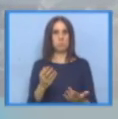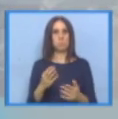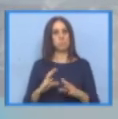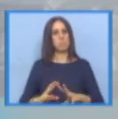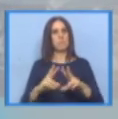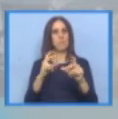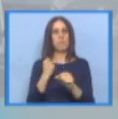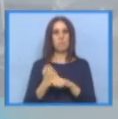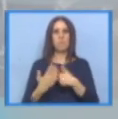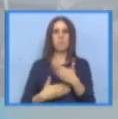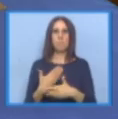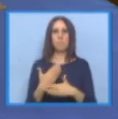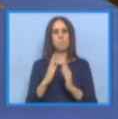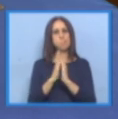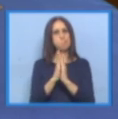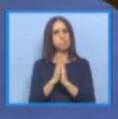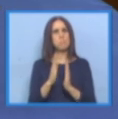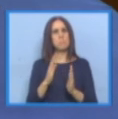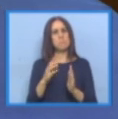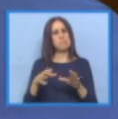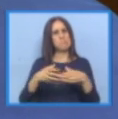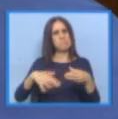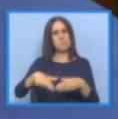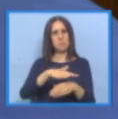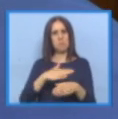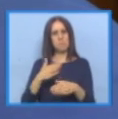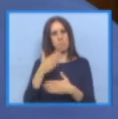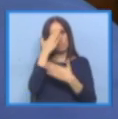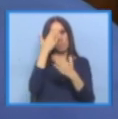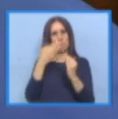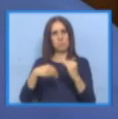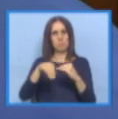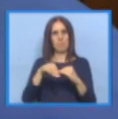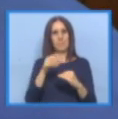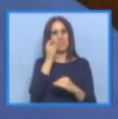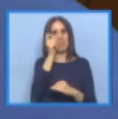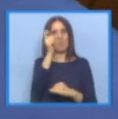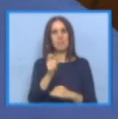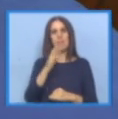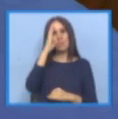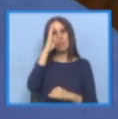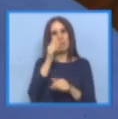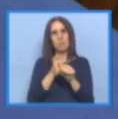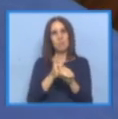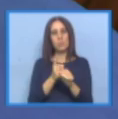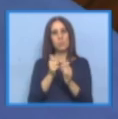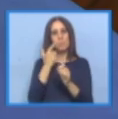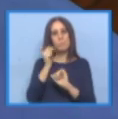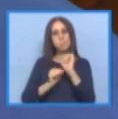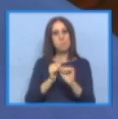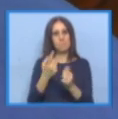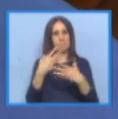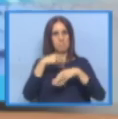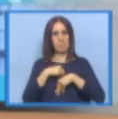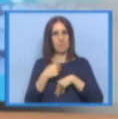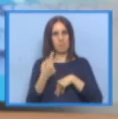desenvolve um trabalho pastoral na sua diocese, mas também o reconhecimento da sua envergadura teológica, dos conhecimentos teológicos que tem. Sim,